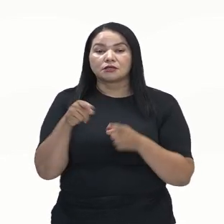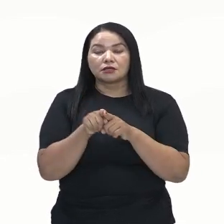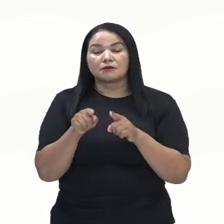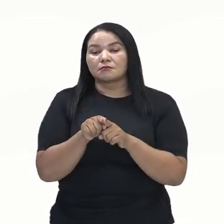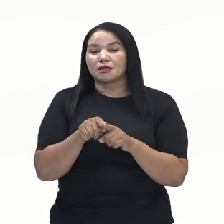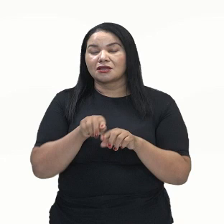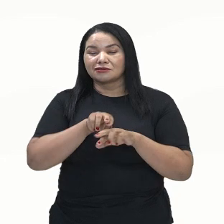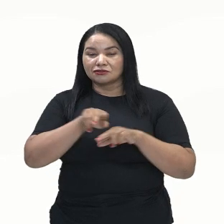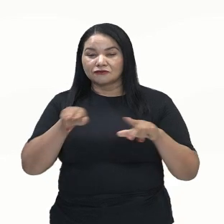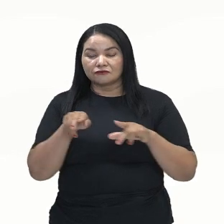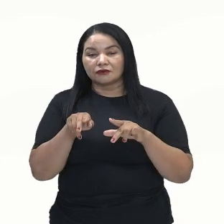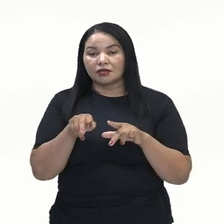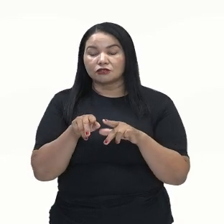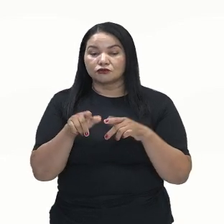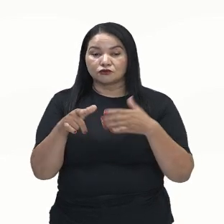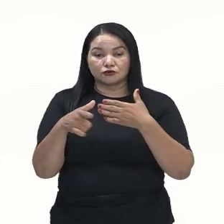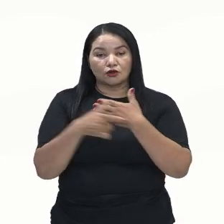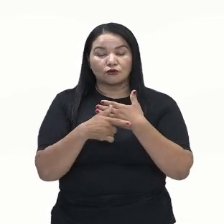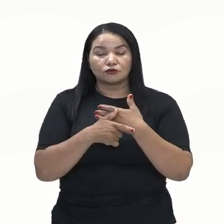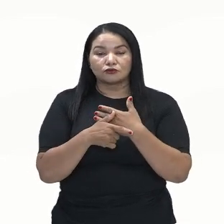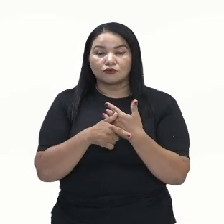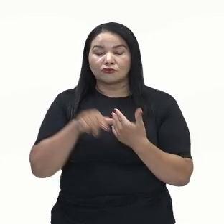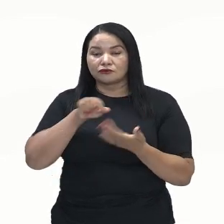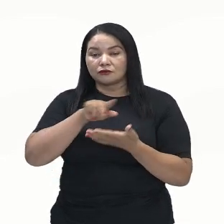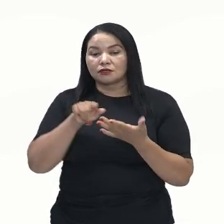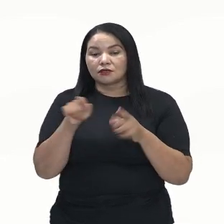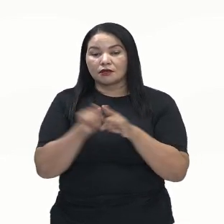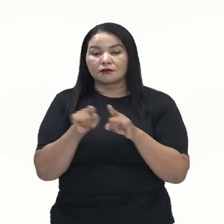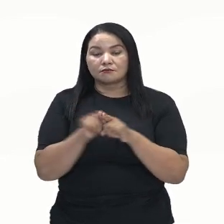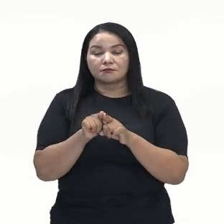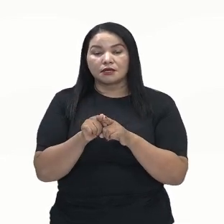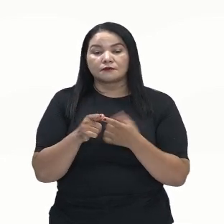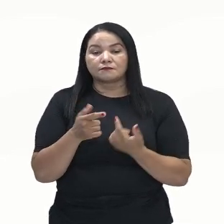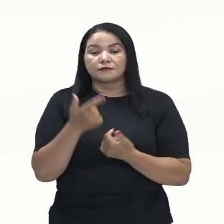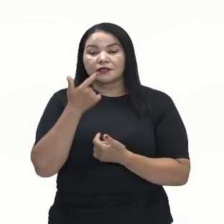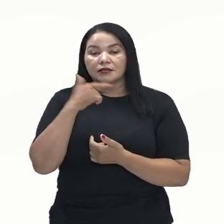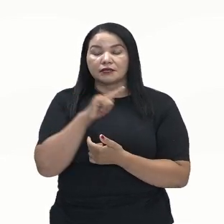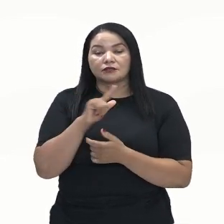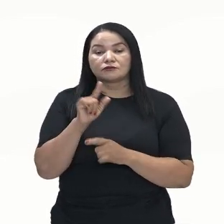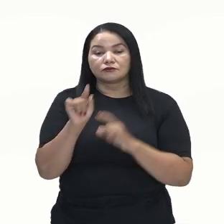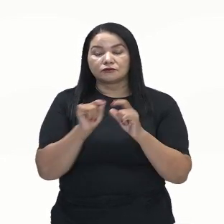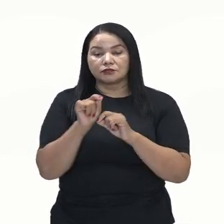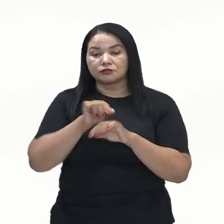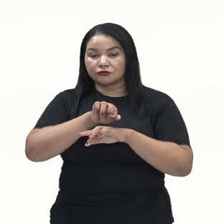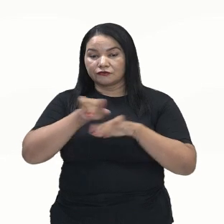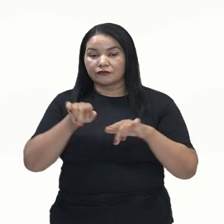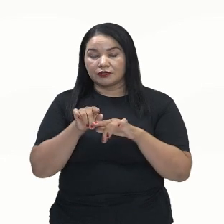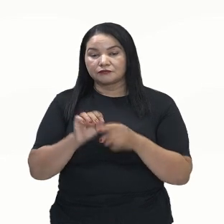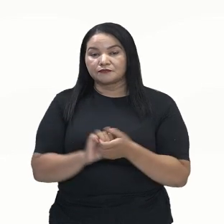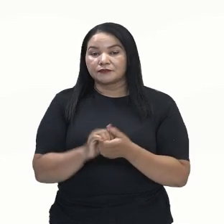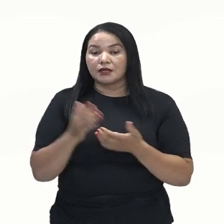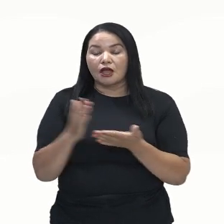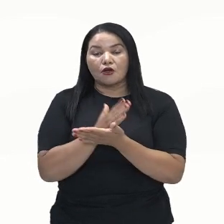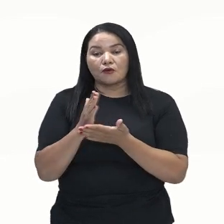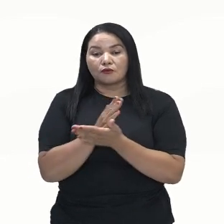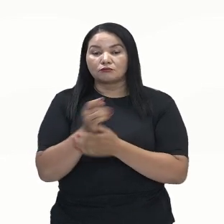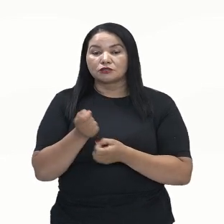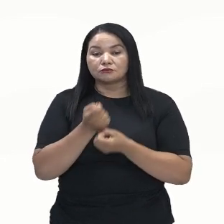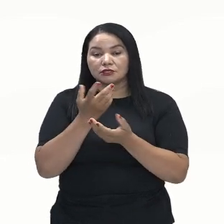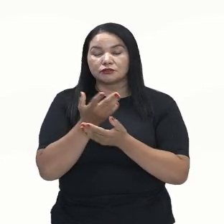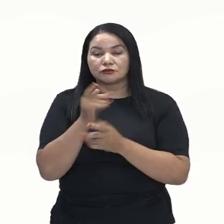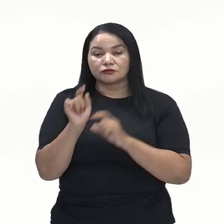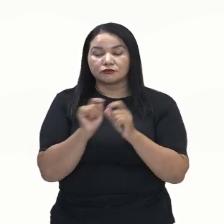Evaristo, e na linguagem e expressões populares. Eles trouxeram consigo algumas expressões que